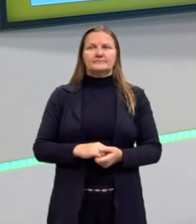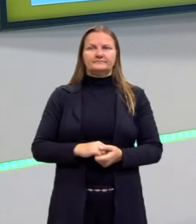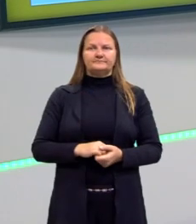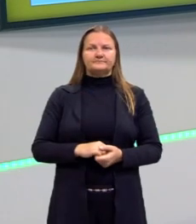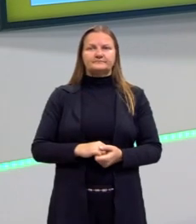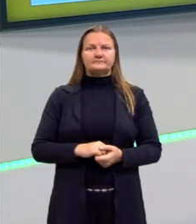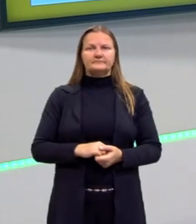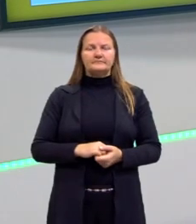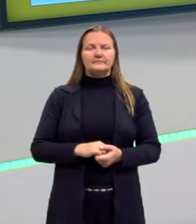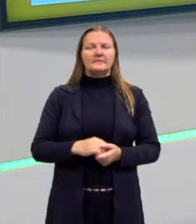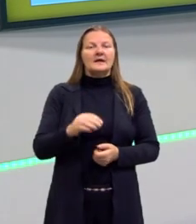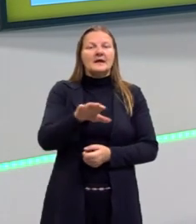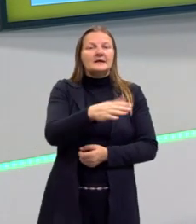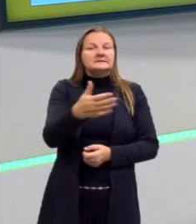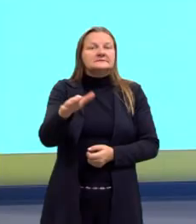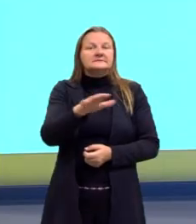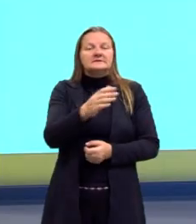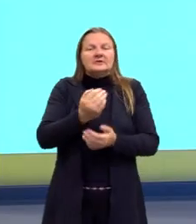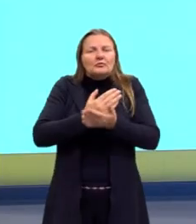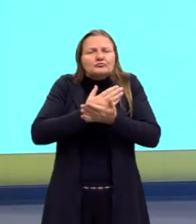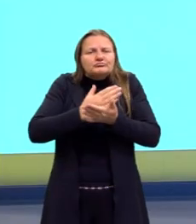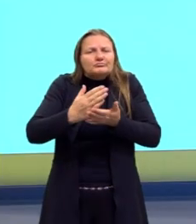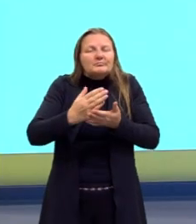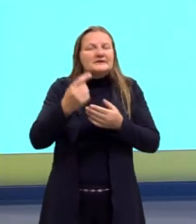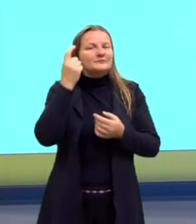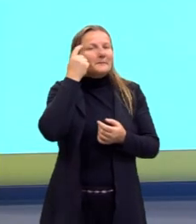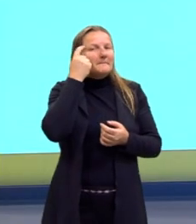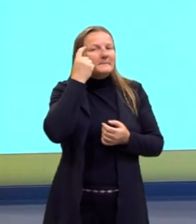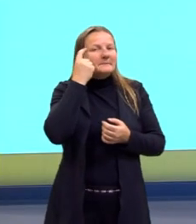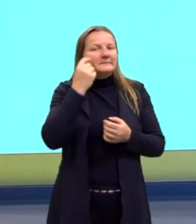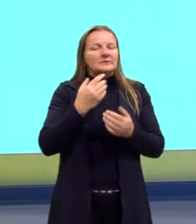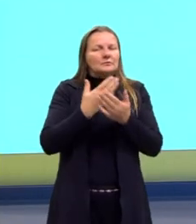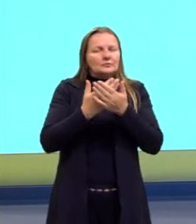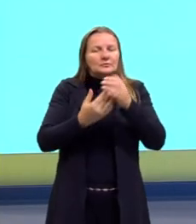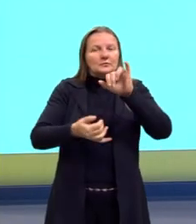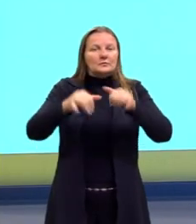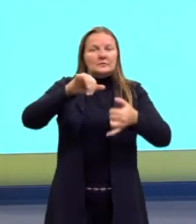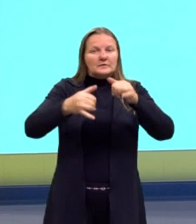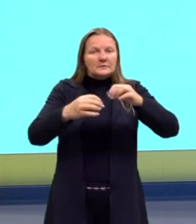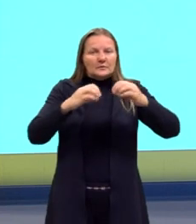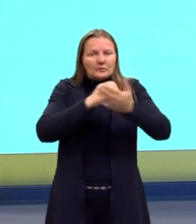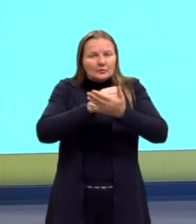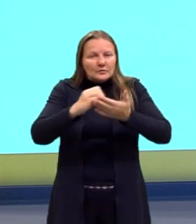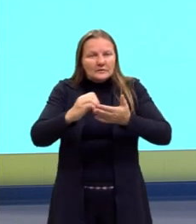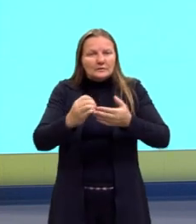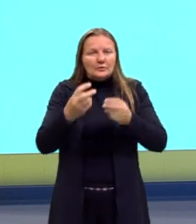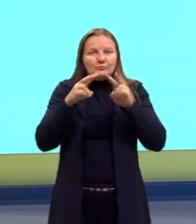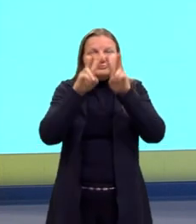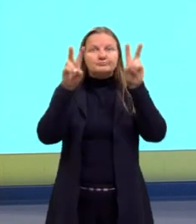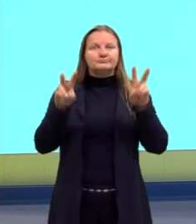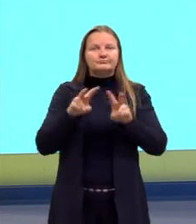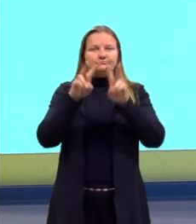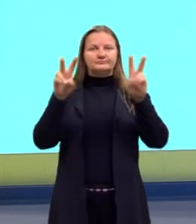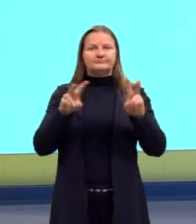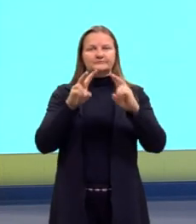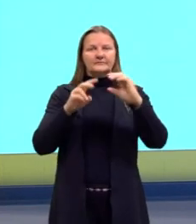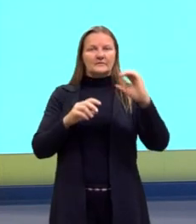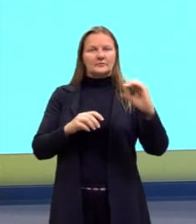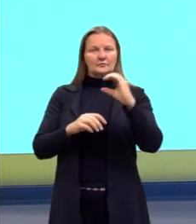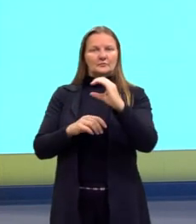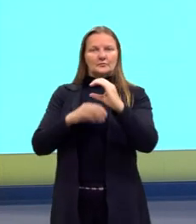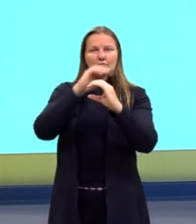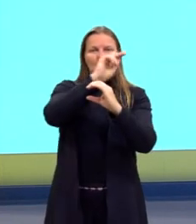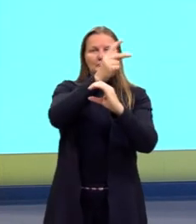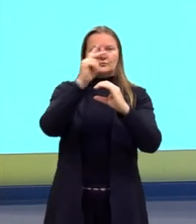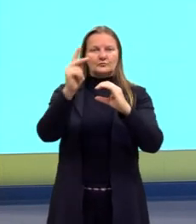difícil apresentar realmente é só para inicialmente quando a gente começa a estudar Química Orgânica para verificar as quatro ligações é